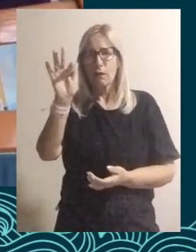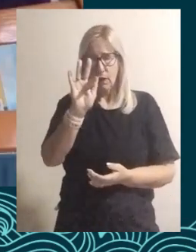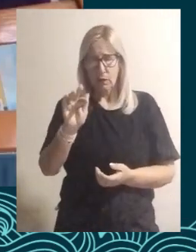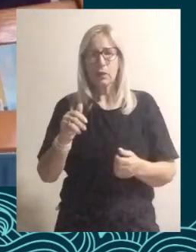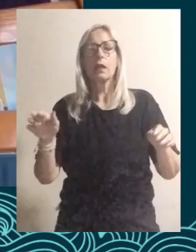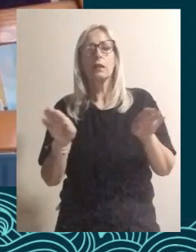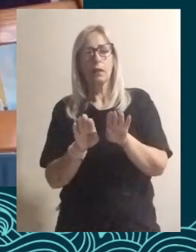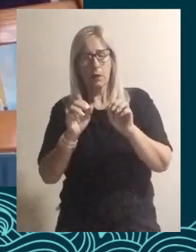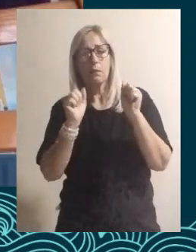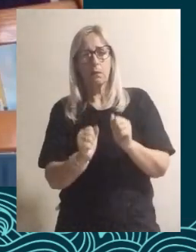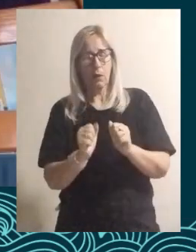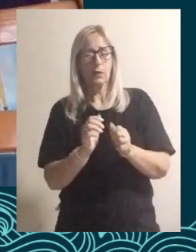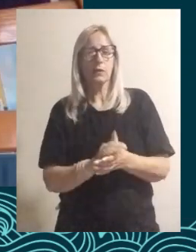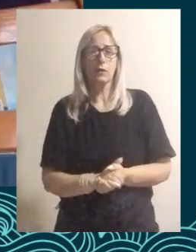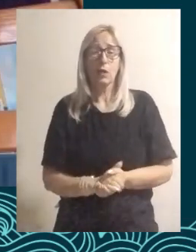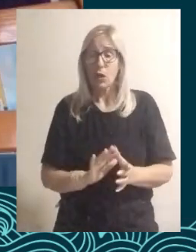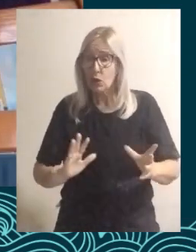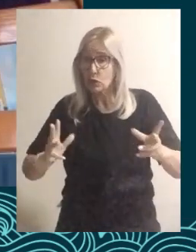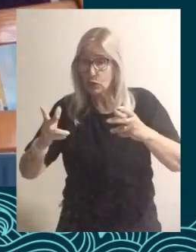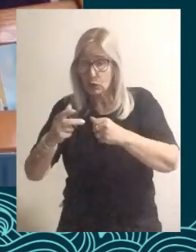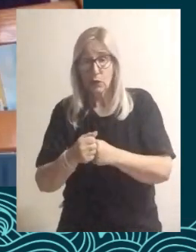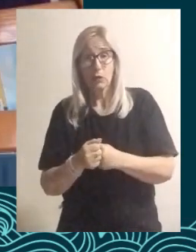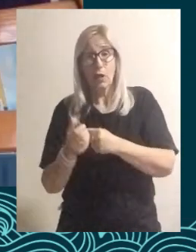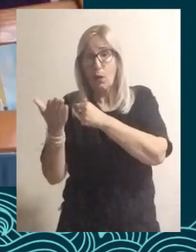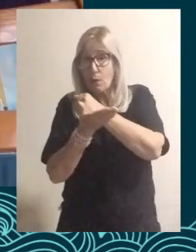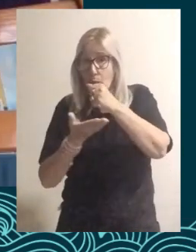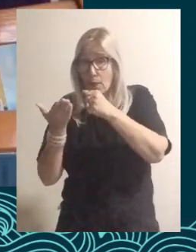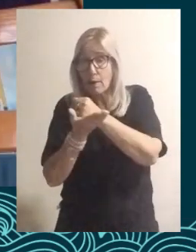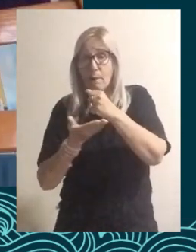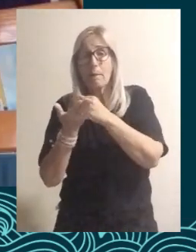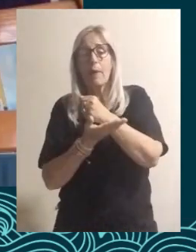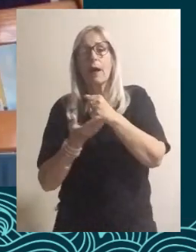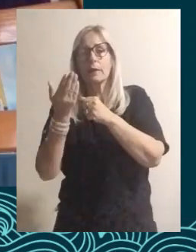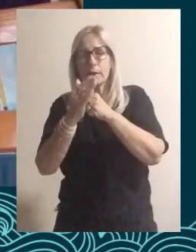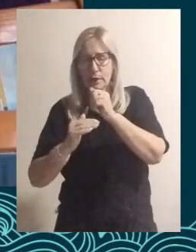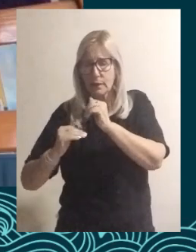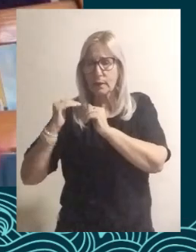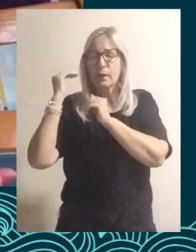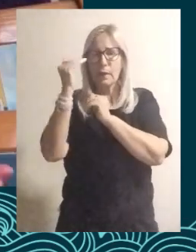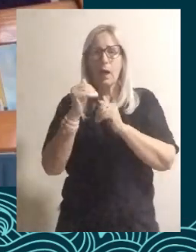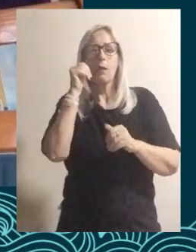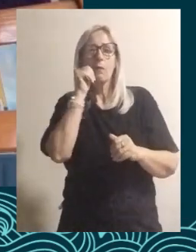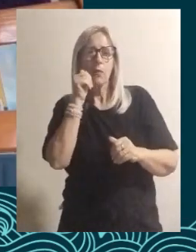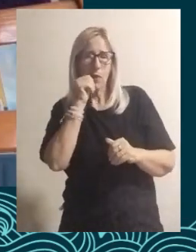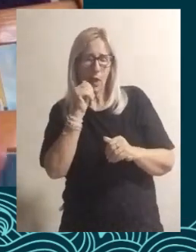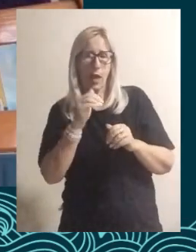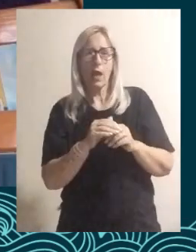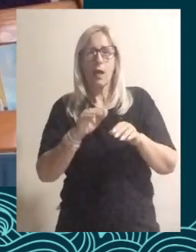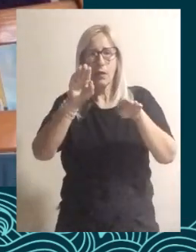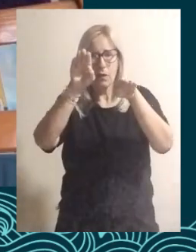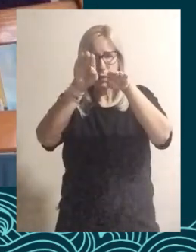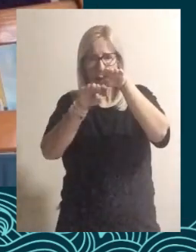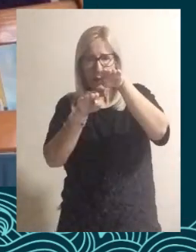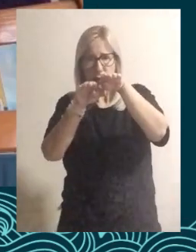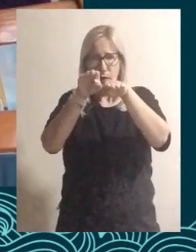quiserem estudar na faculdade, poder fazer faculdade. Eu acho que tudo isso dá para as mulheres, tudo isso ajuda muito as